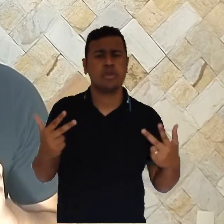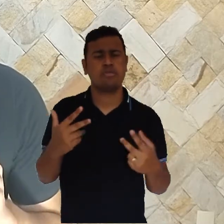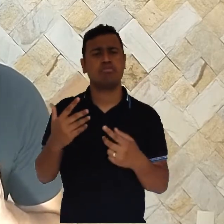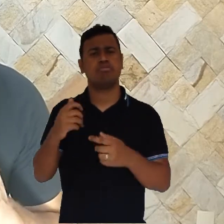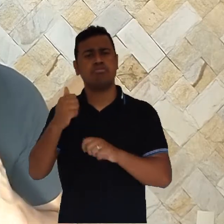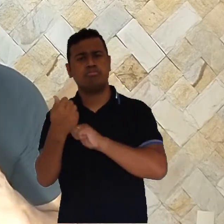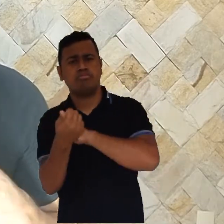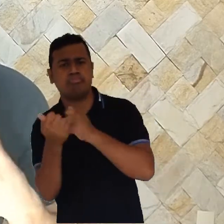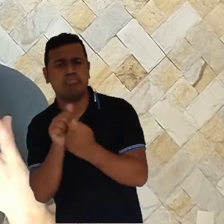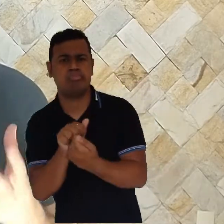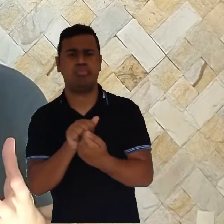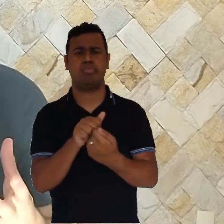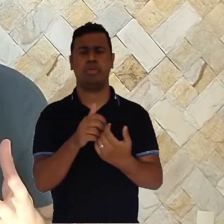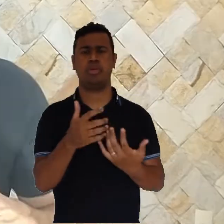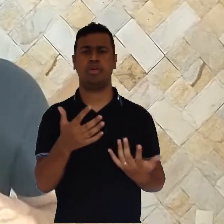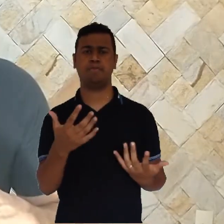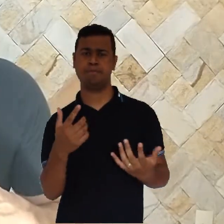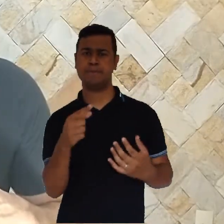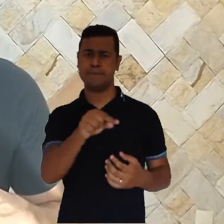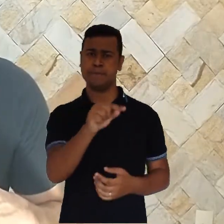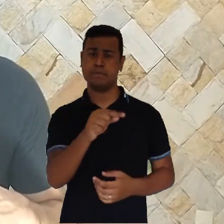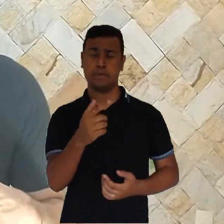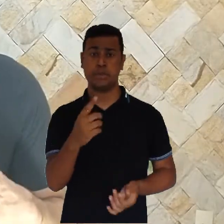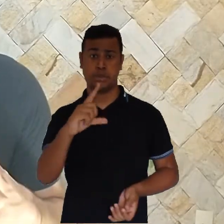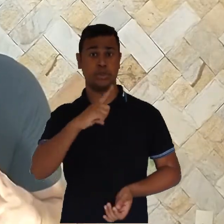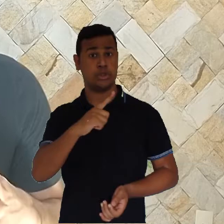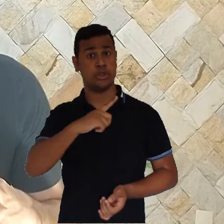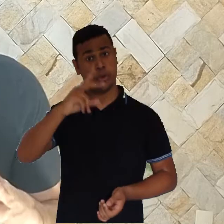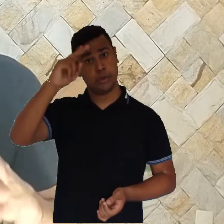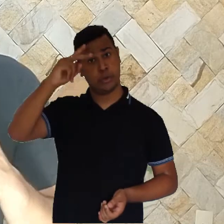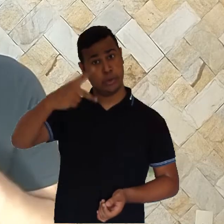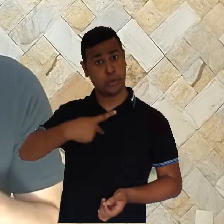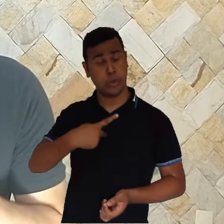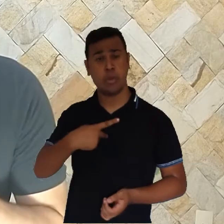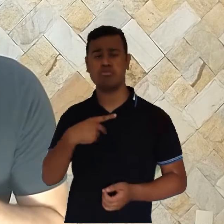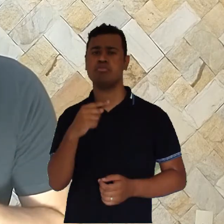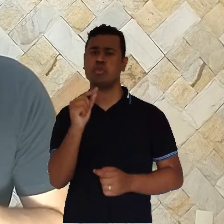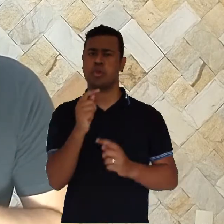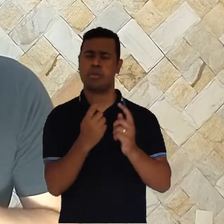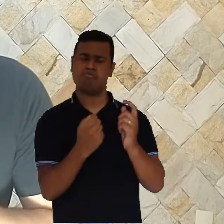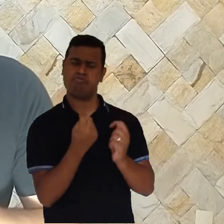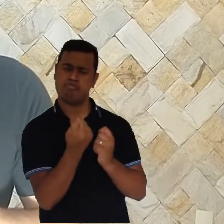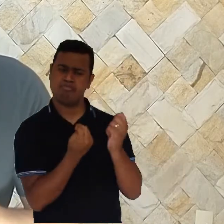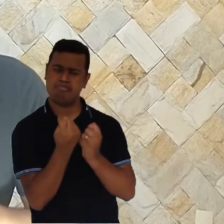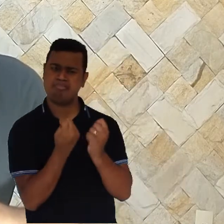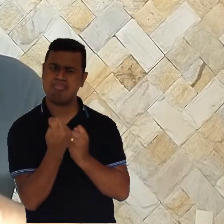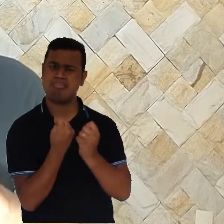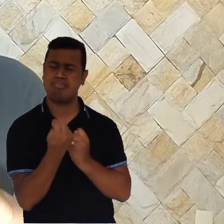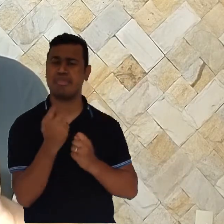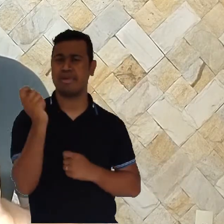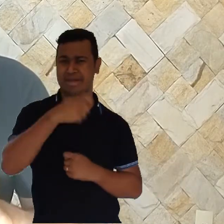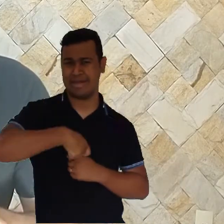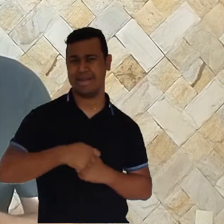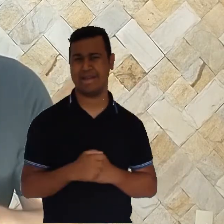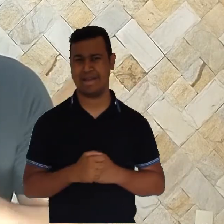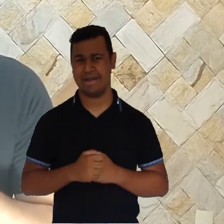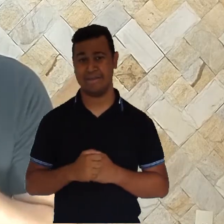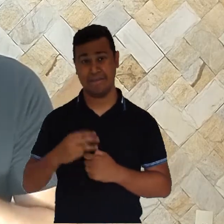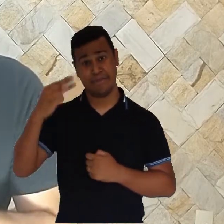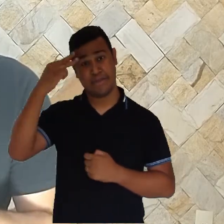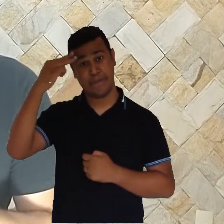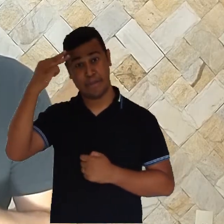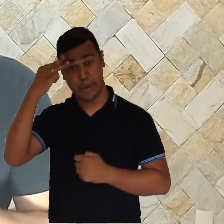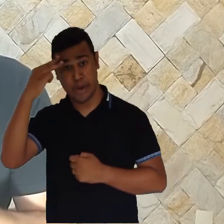e agir conforme esse modelo, ele estará usando o controle inibitório para frear o impulso inicial, da memória de trabalho